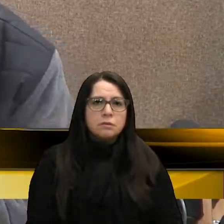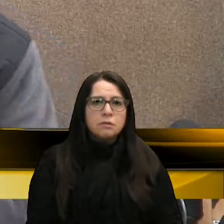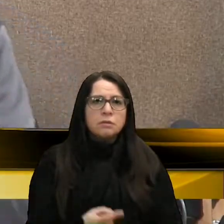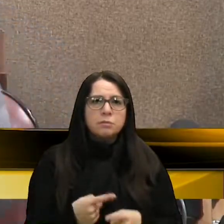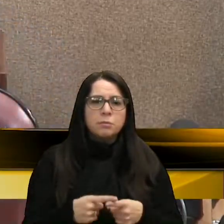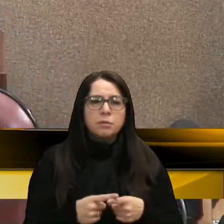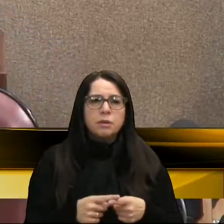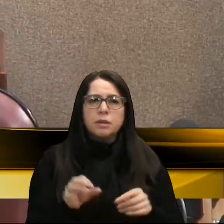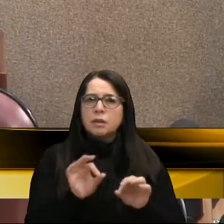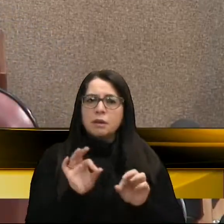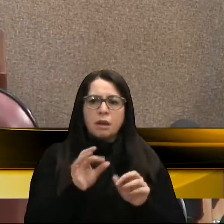Porque nada pode, poxa.